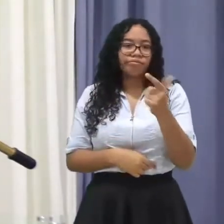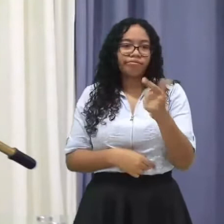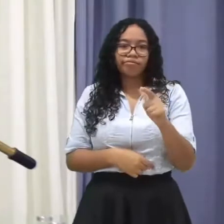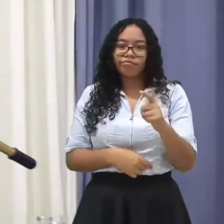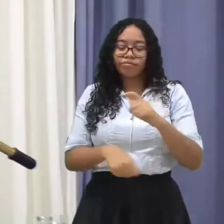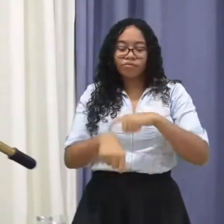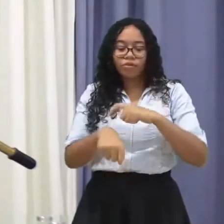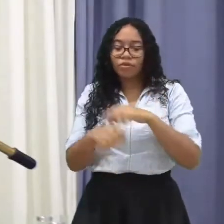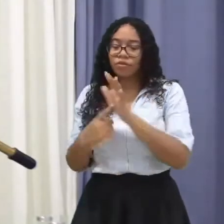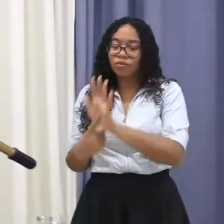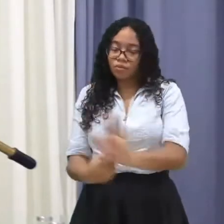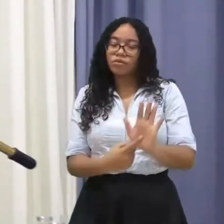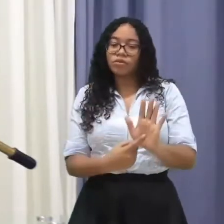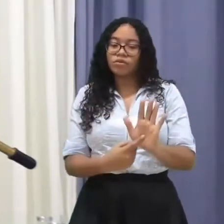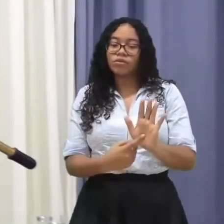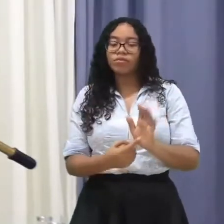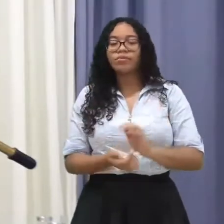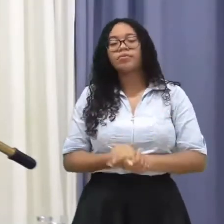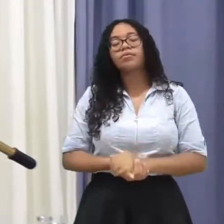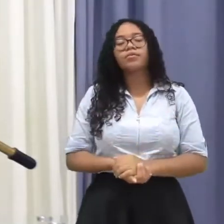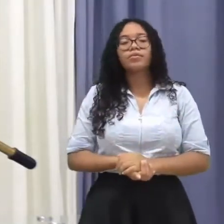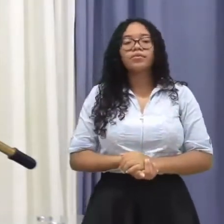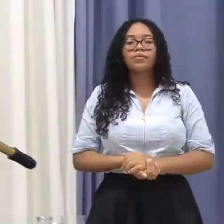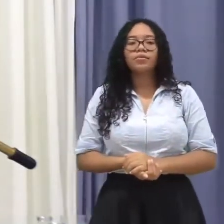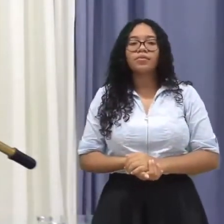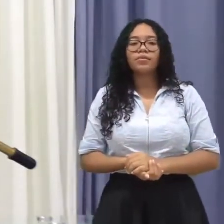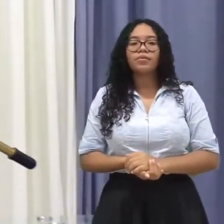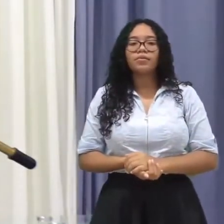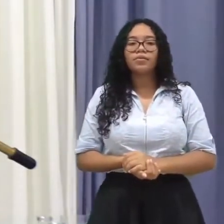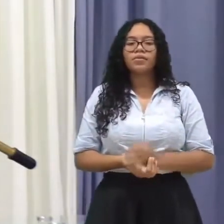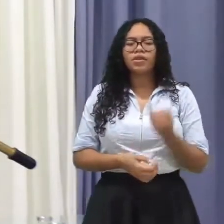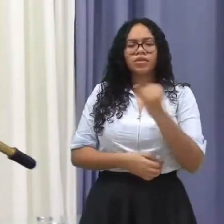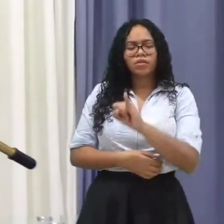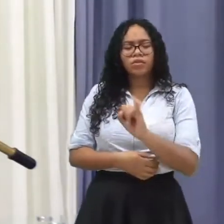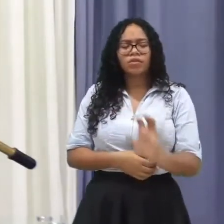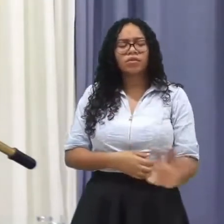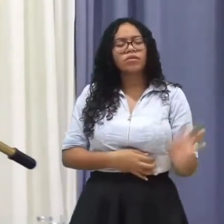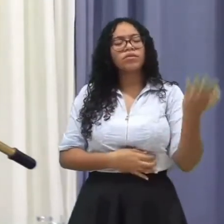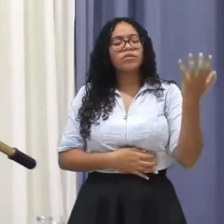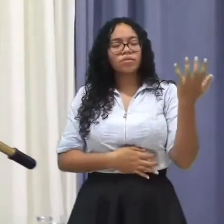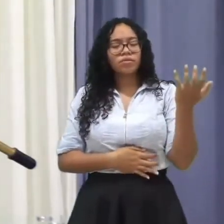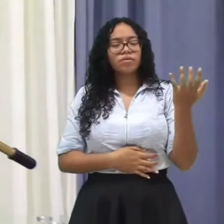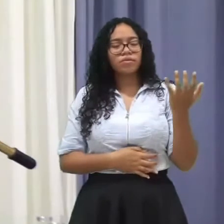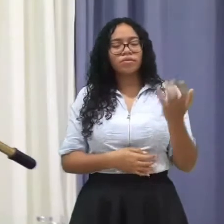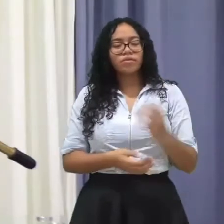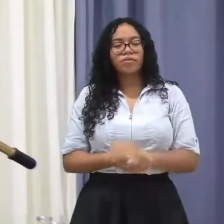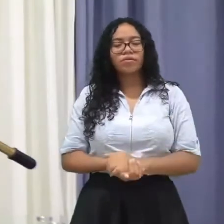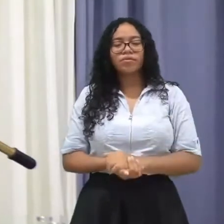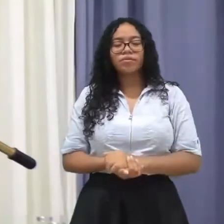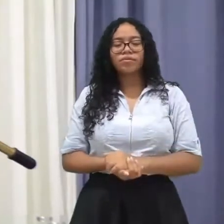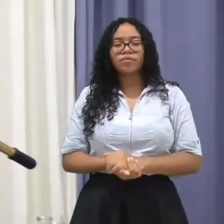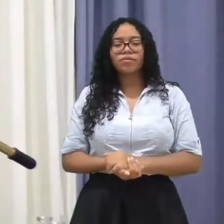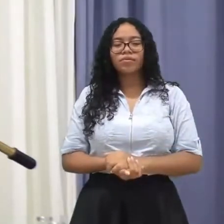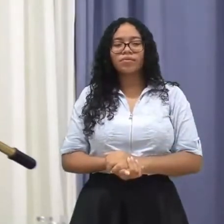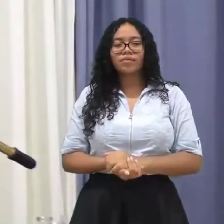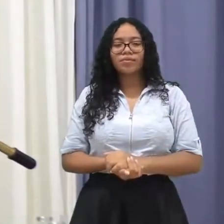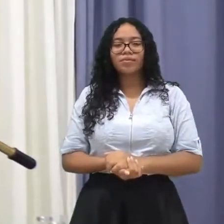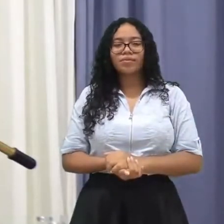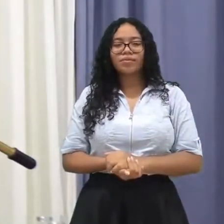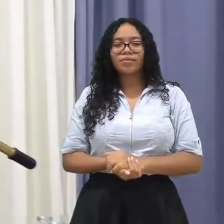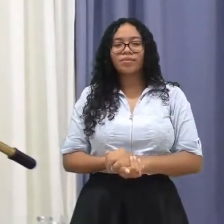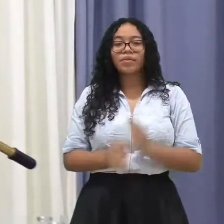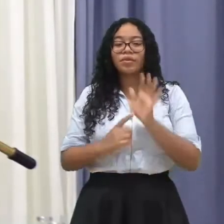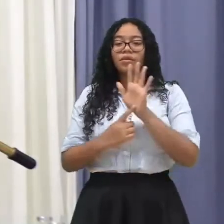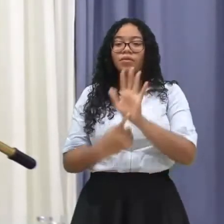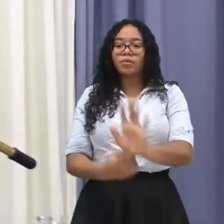quê? Ora, se estes eventos que precedem a volta de Jesus em